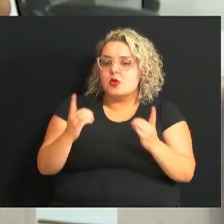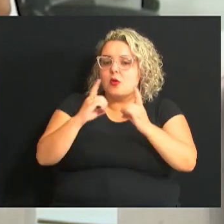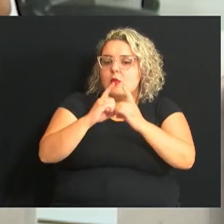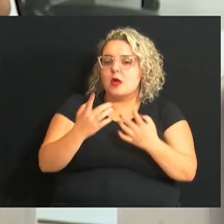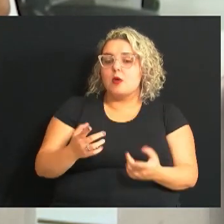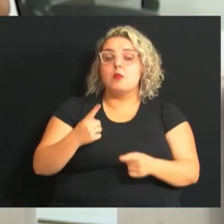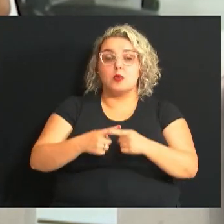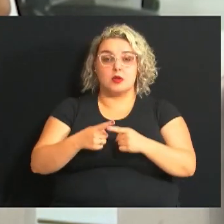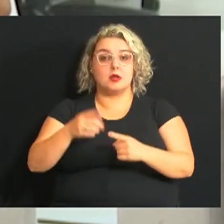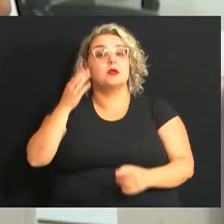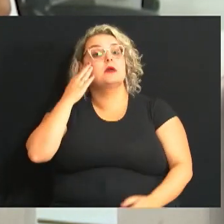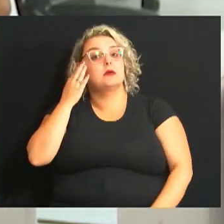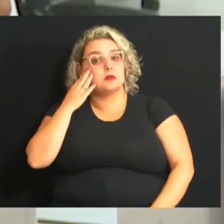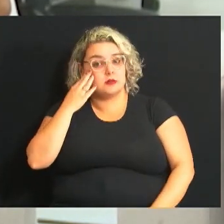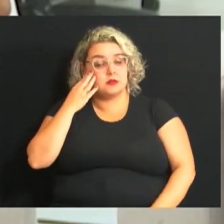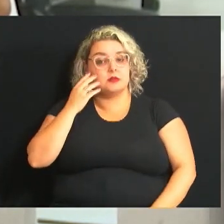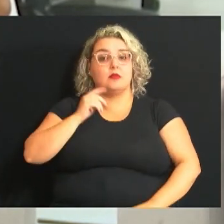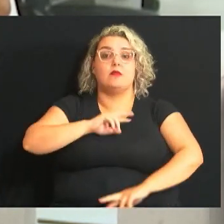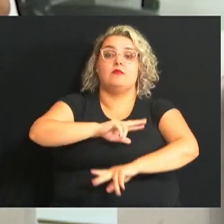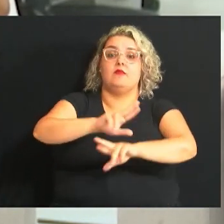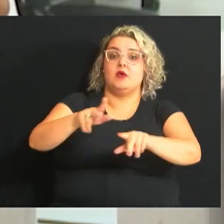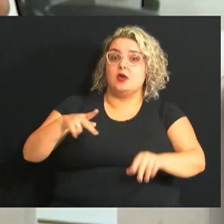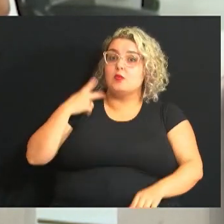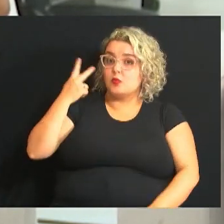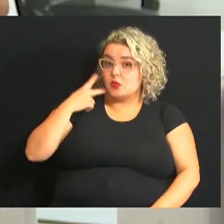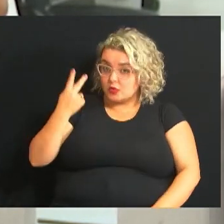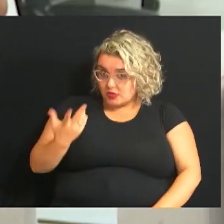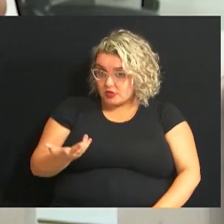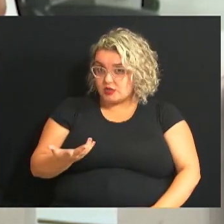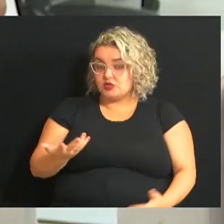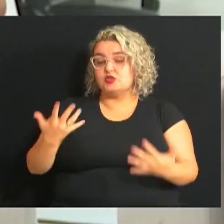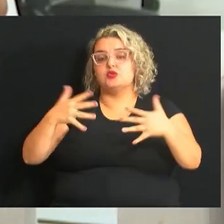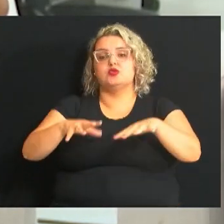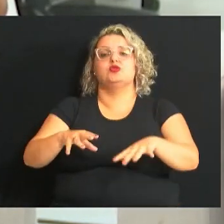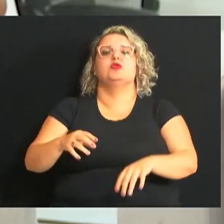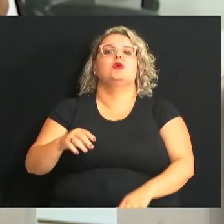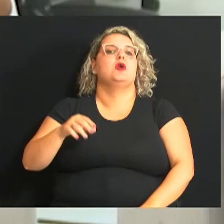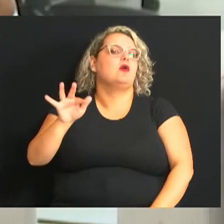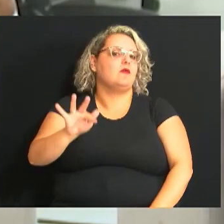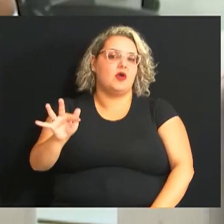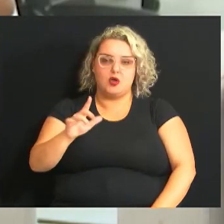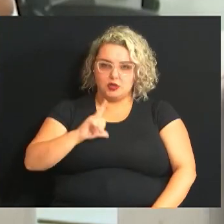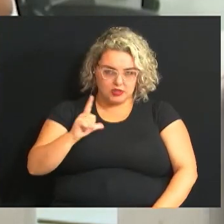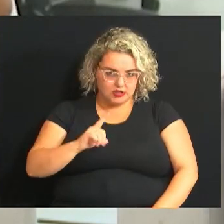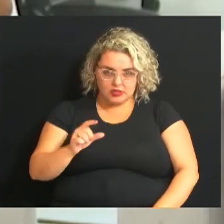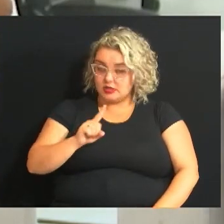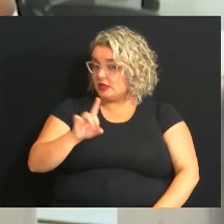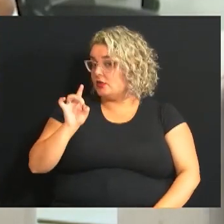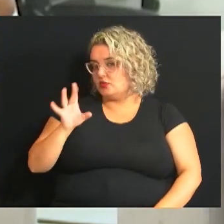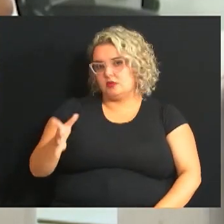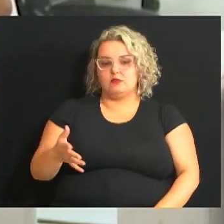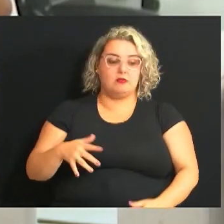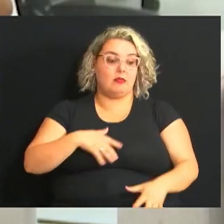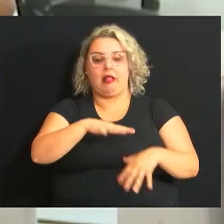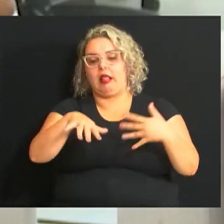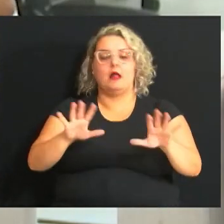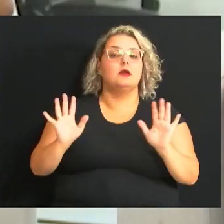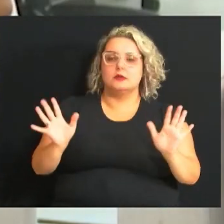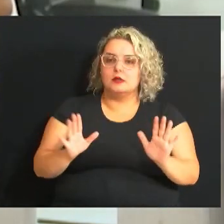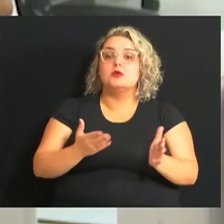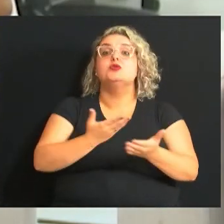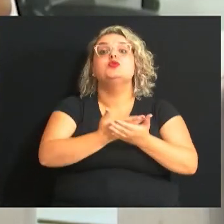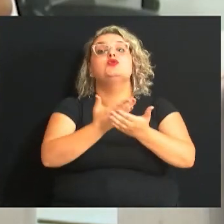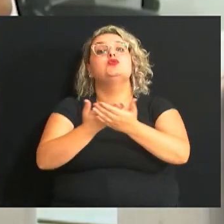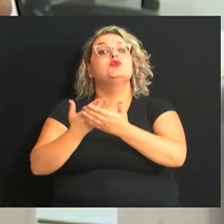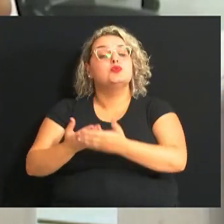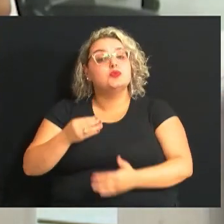sabemos que, dentre as várias políticas de inclusão que a universidade tem, a gente não faz isso do afogadilho, a gente faz a partir de estudos, a partir de